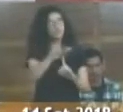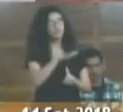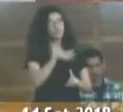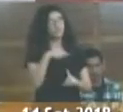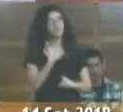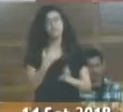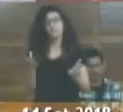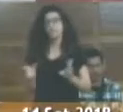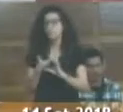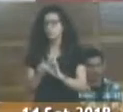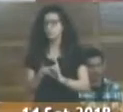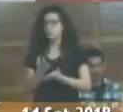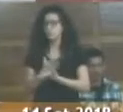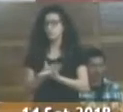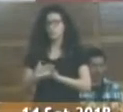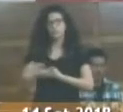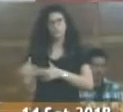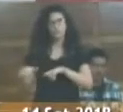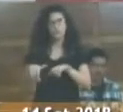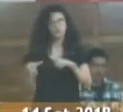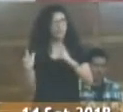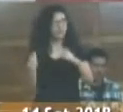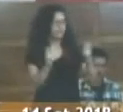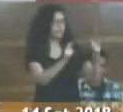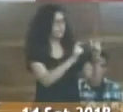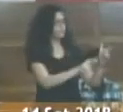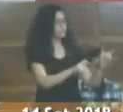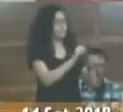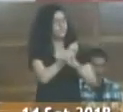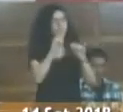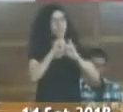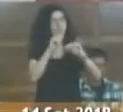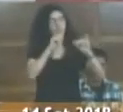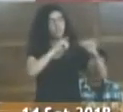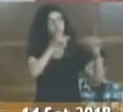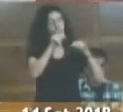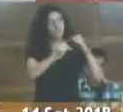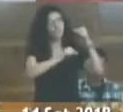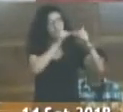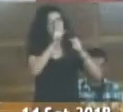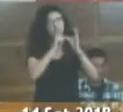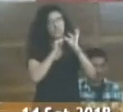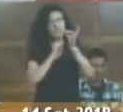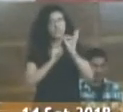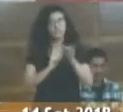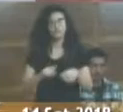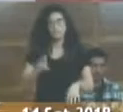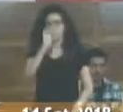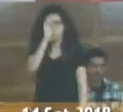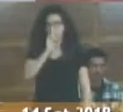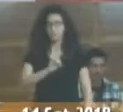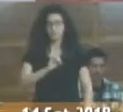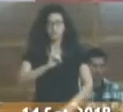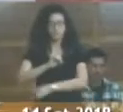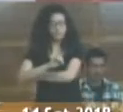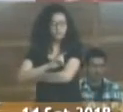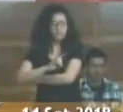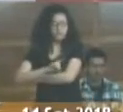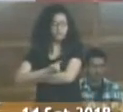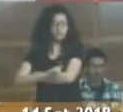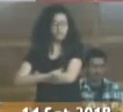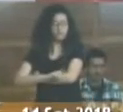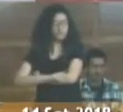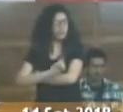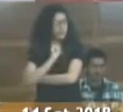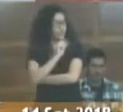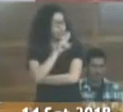começou a ocupar vários espaços para poder falar da nossa luta, né, e garantir também os nossos direitos. E exatamente isso